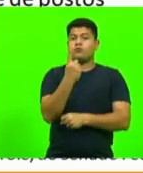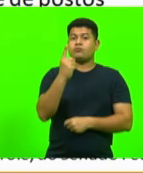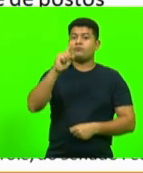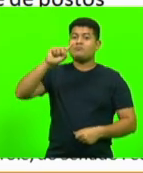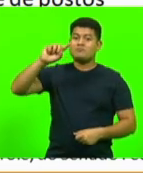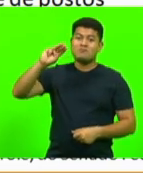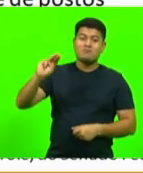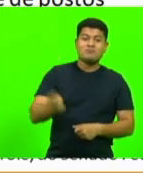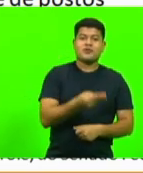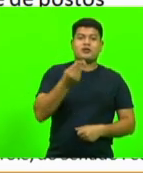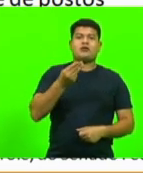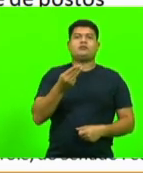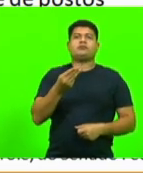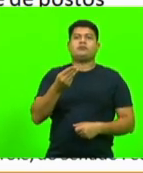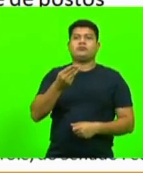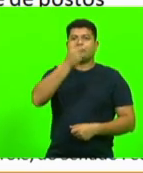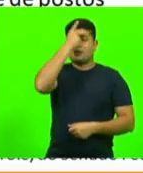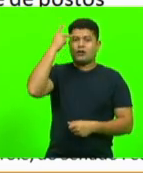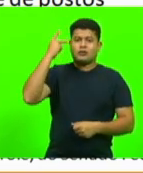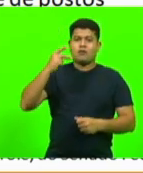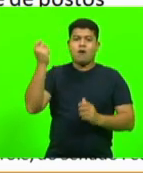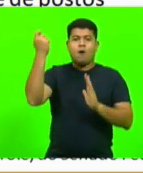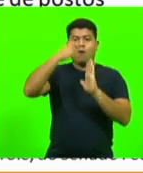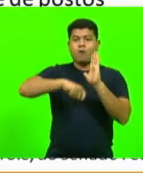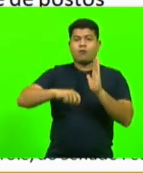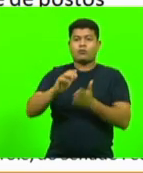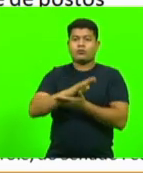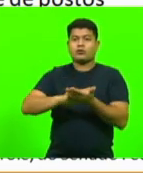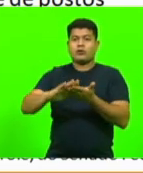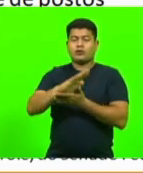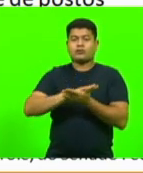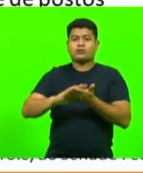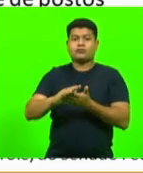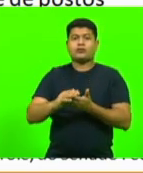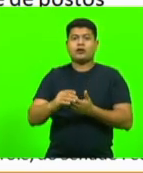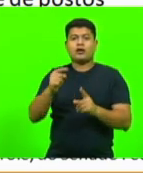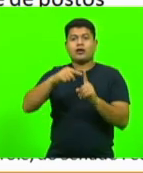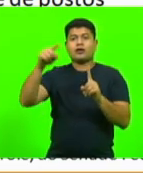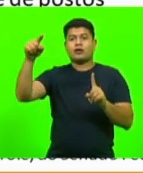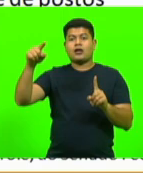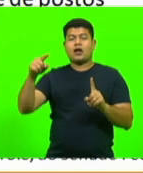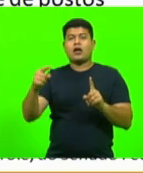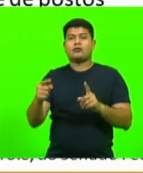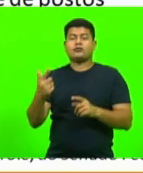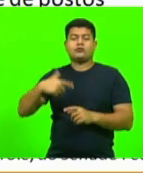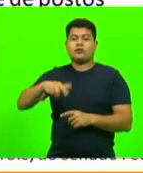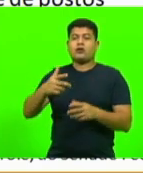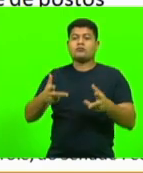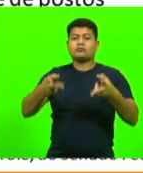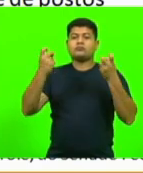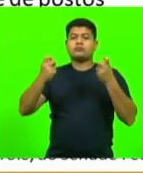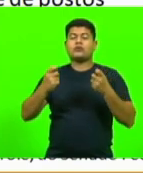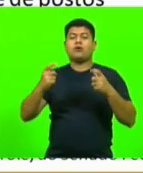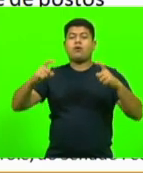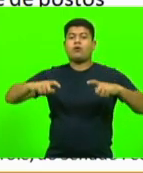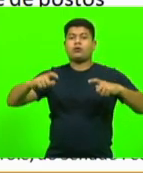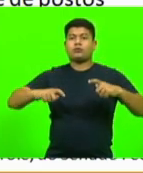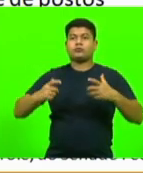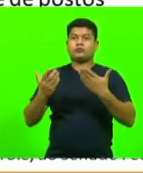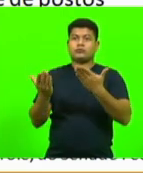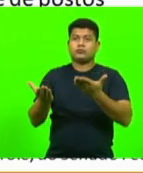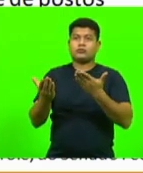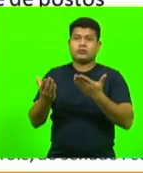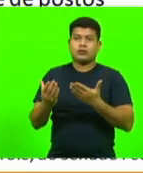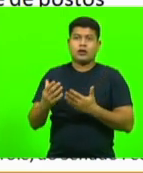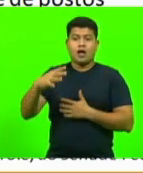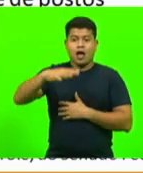foram extraídos da Consultoria de orçamento e fiscalização e controle do Senado um relatório feito pelo